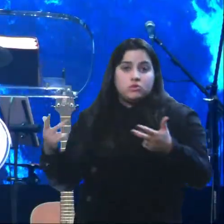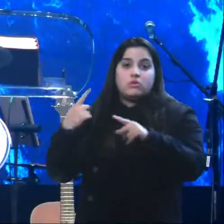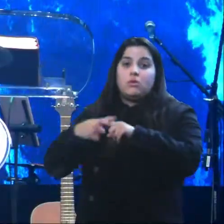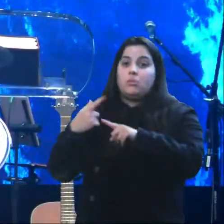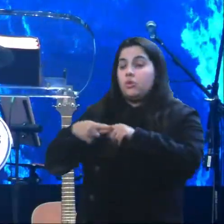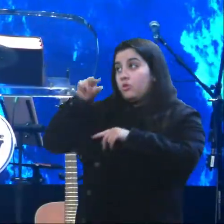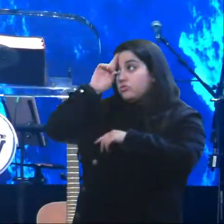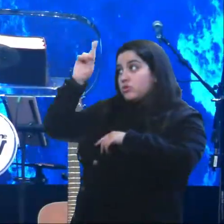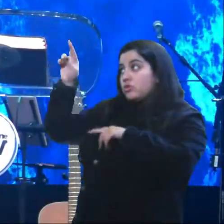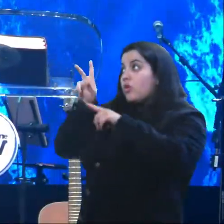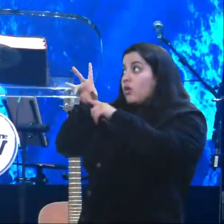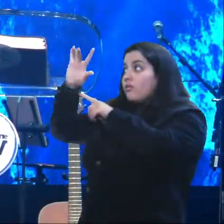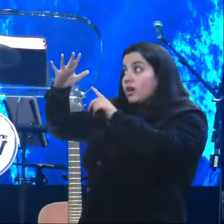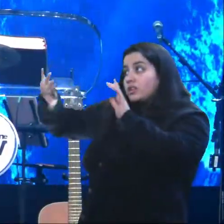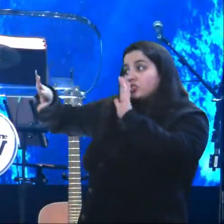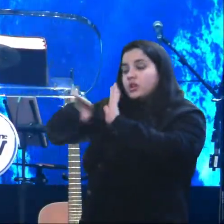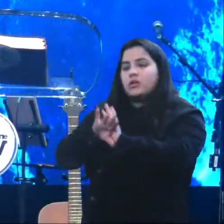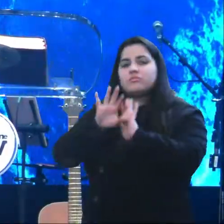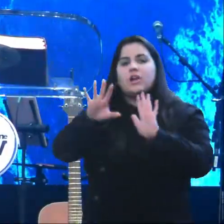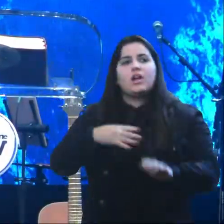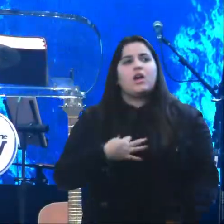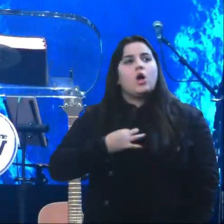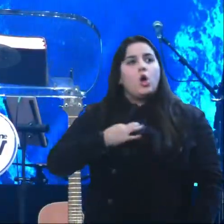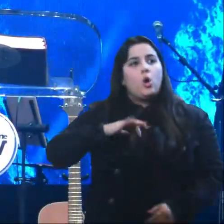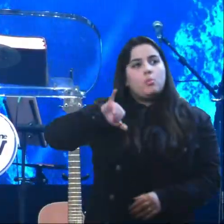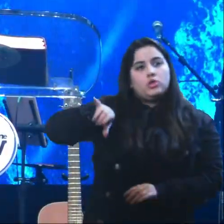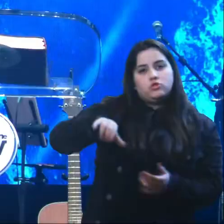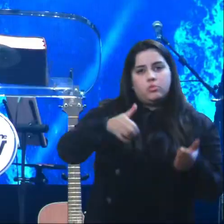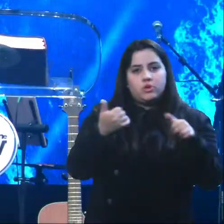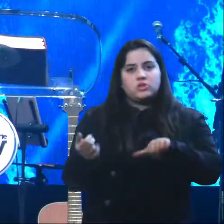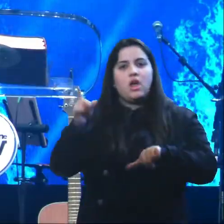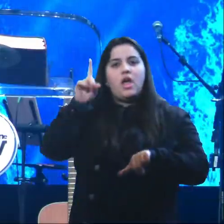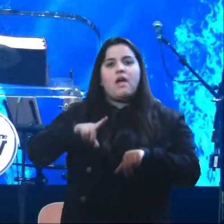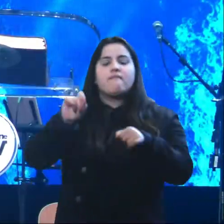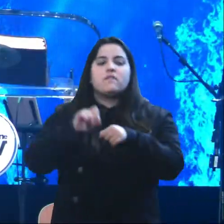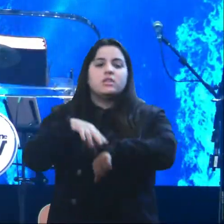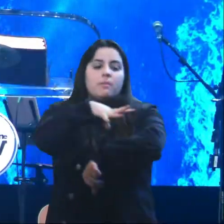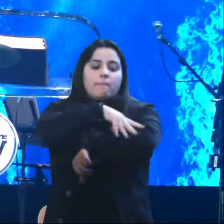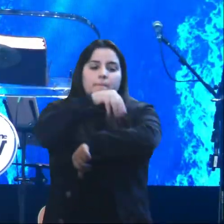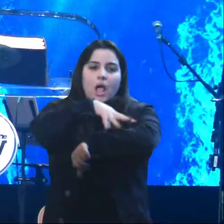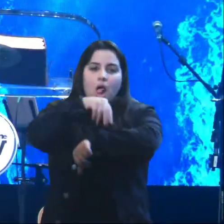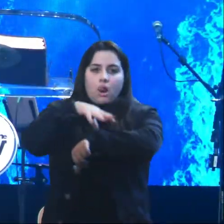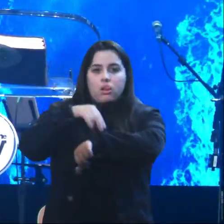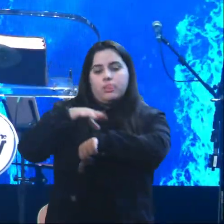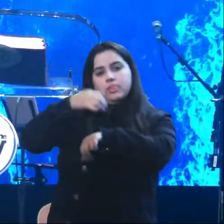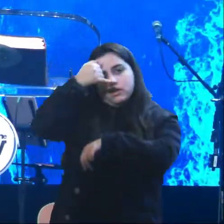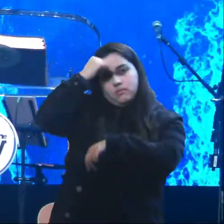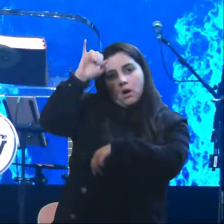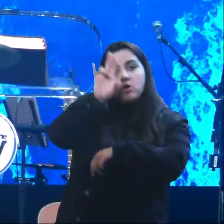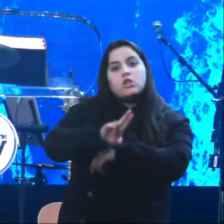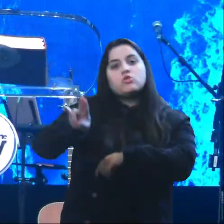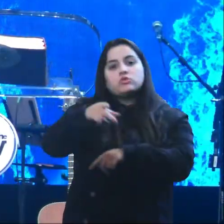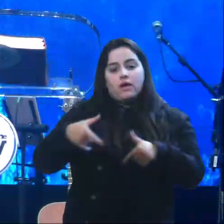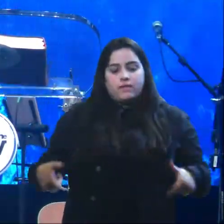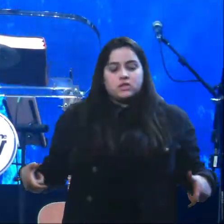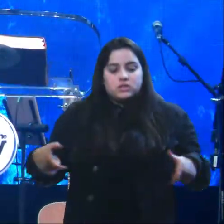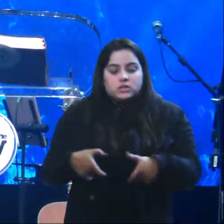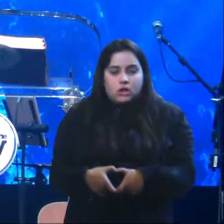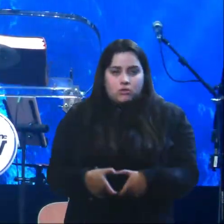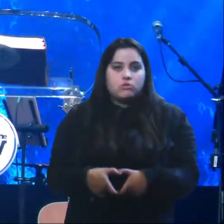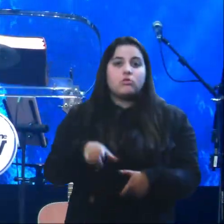de pelos de camelo, e ele usava um cinto de couro na cintura. O seu alimento